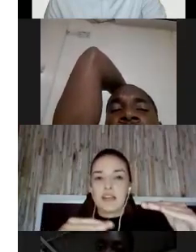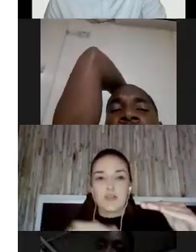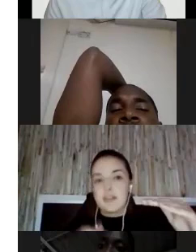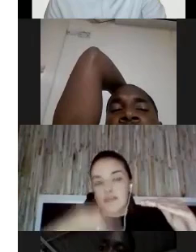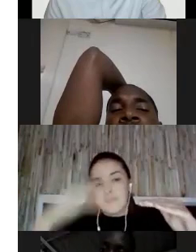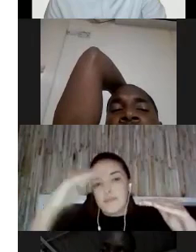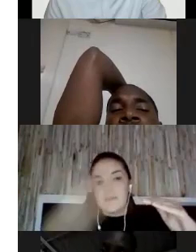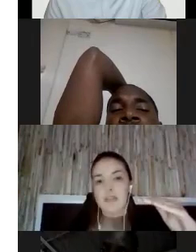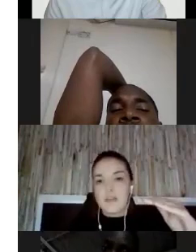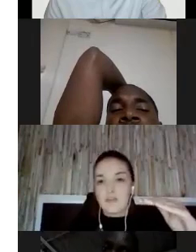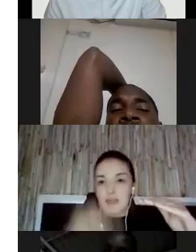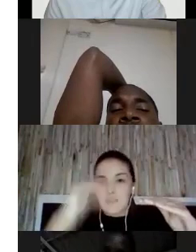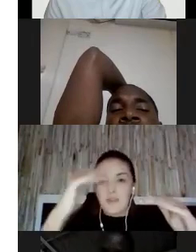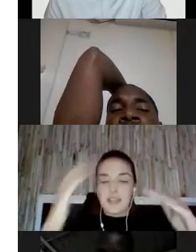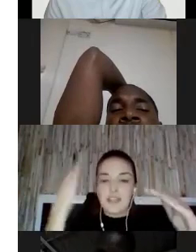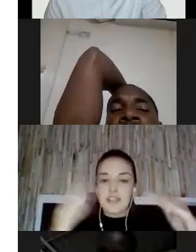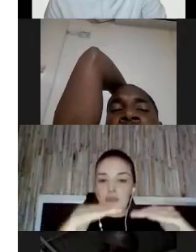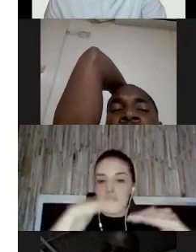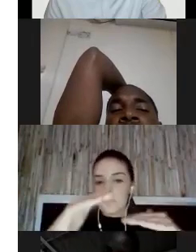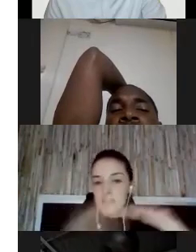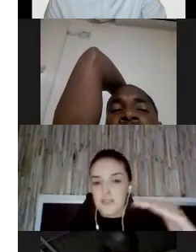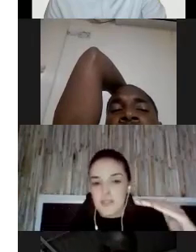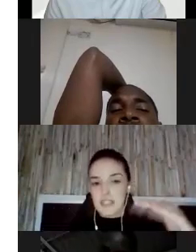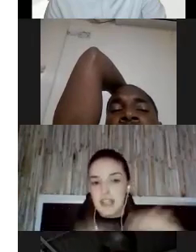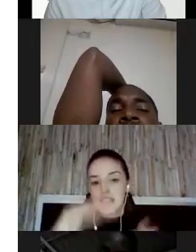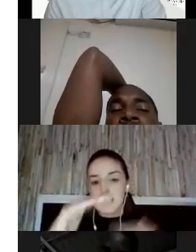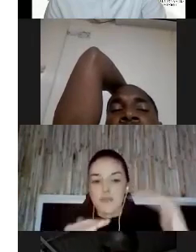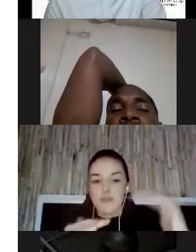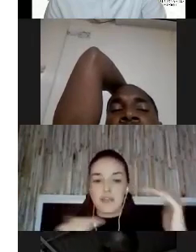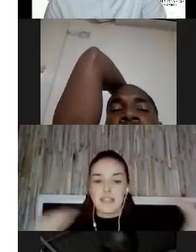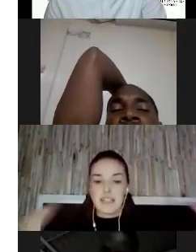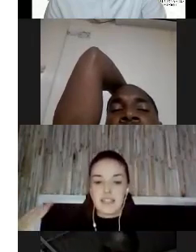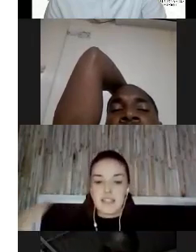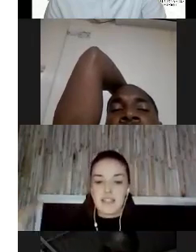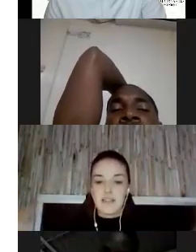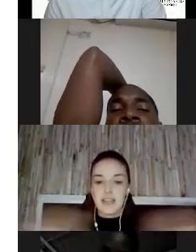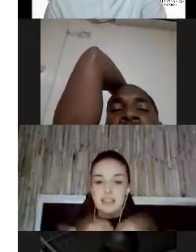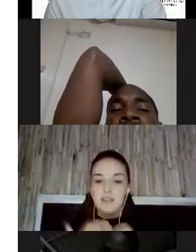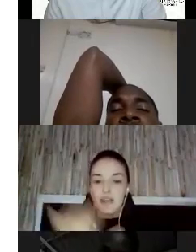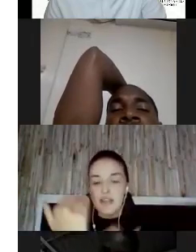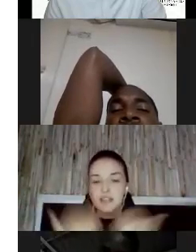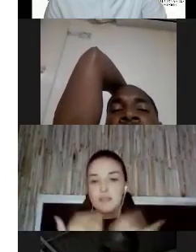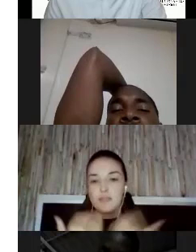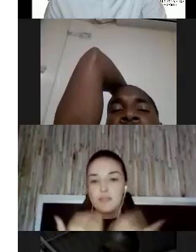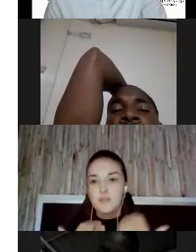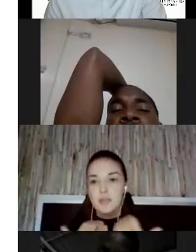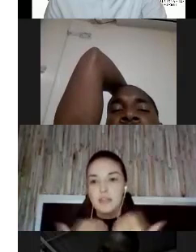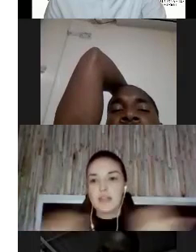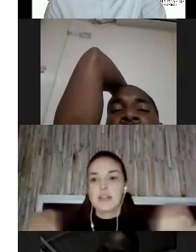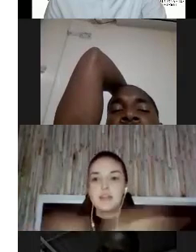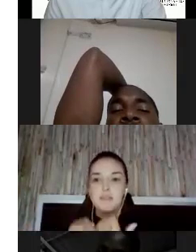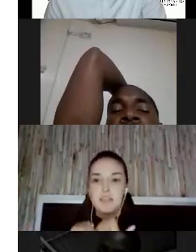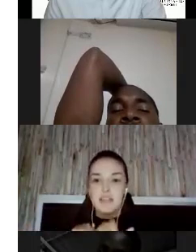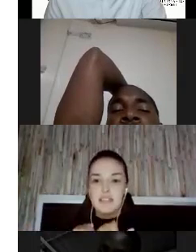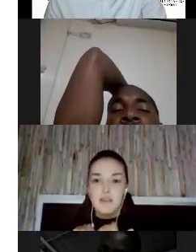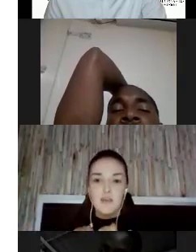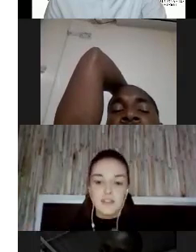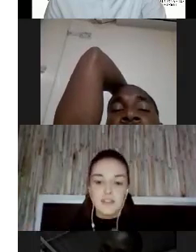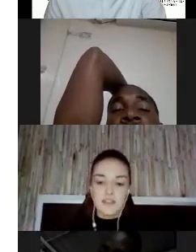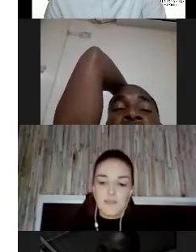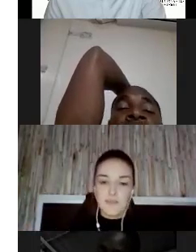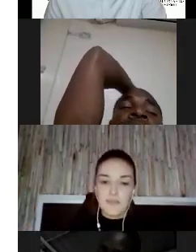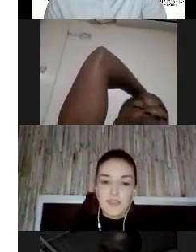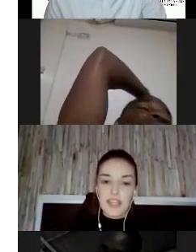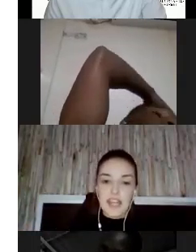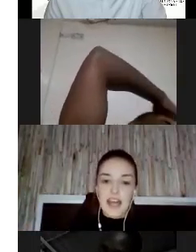a tectônica deu uma soerguida ou então uma subsidência. Então, existe essa variação relativa do nível do mar em relação à